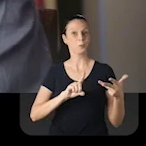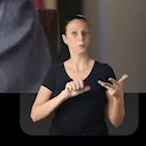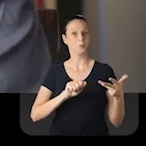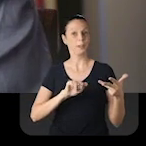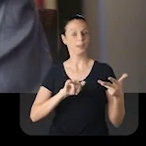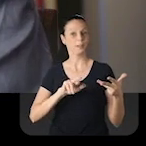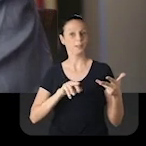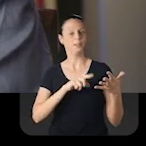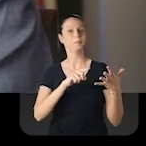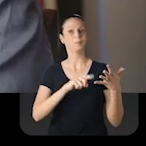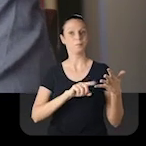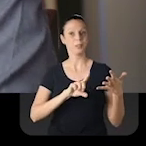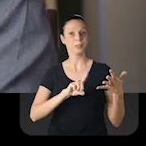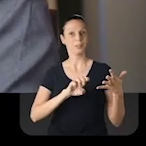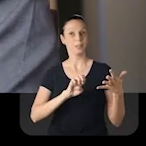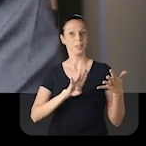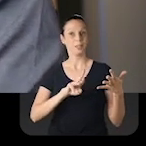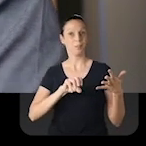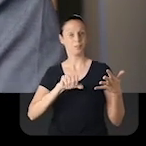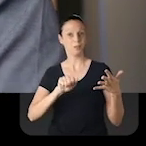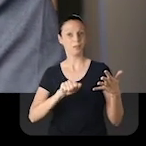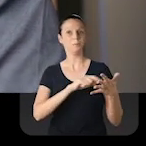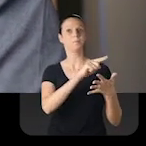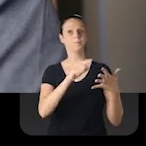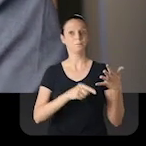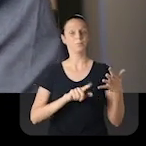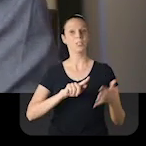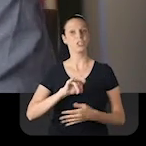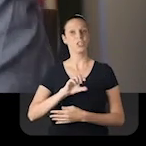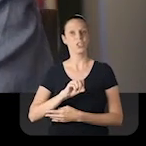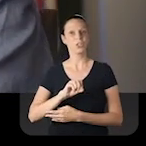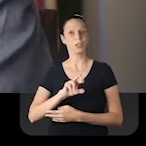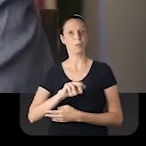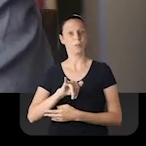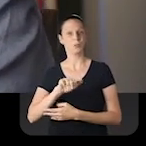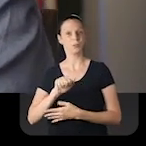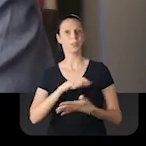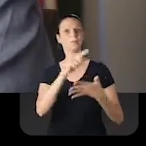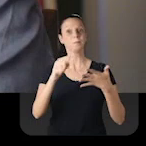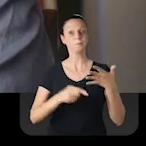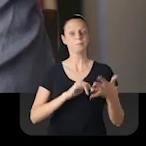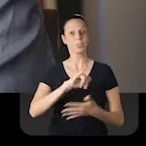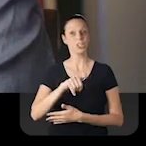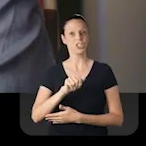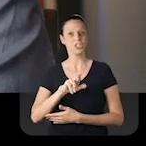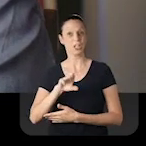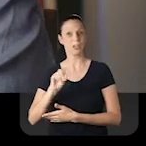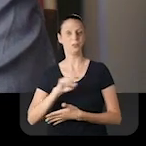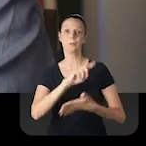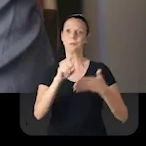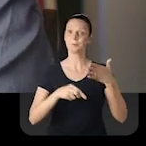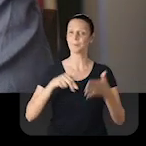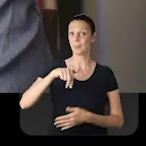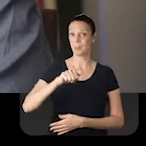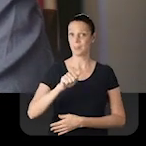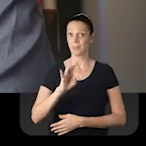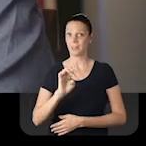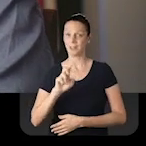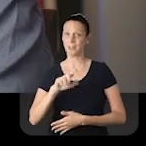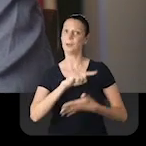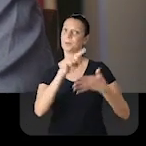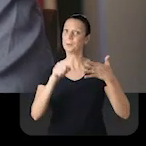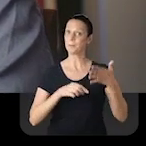promotora Dair Tramontim, professora Débora Arenhart, professora Georgia Faust, advogado Jairo Santos, doutor